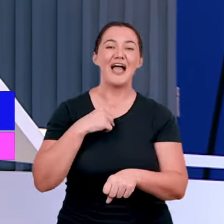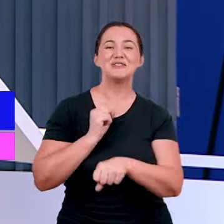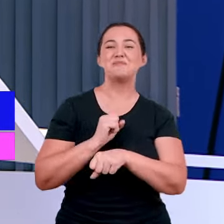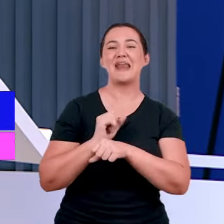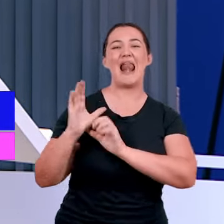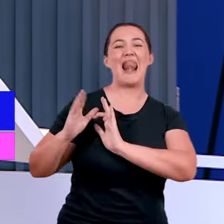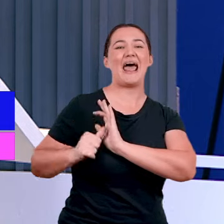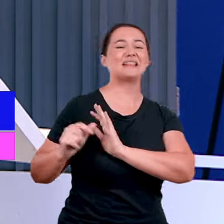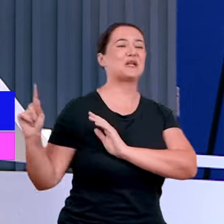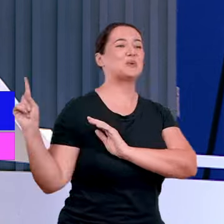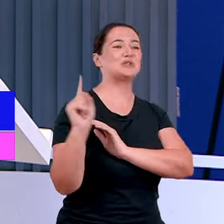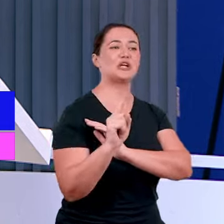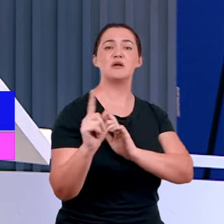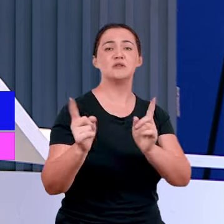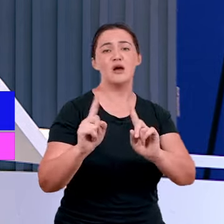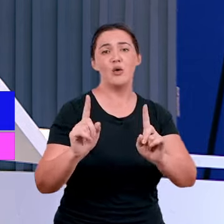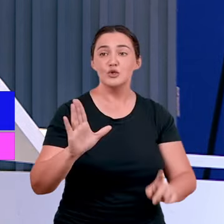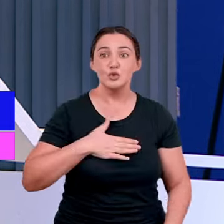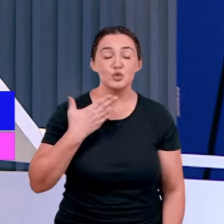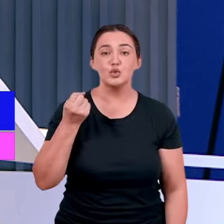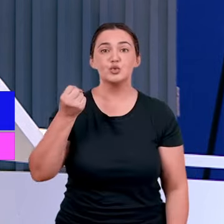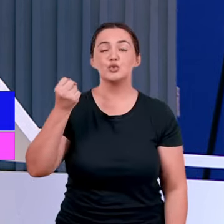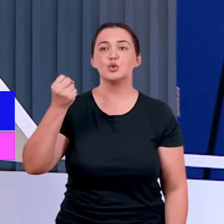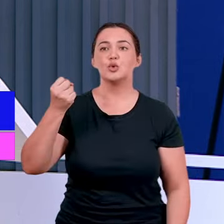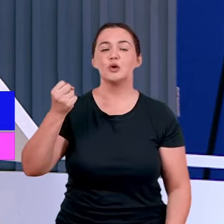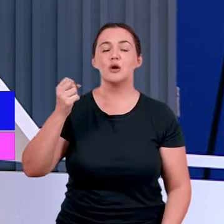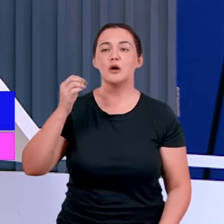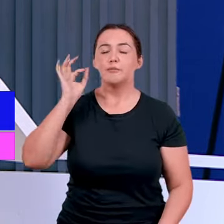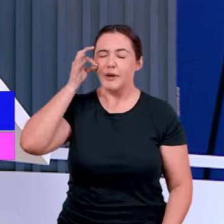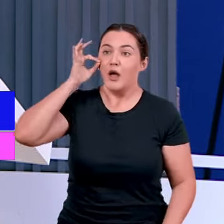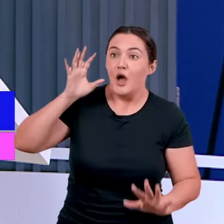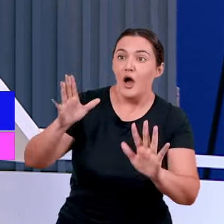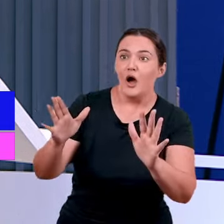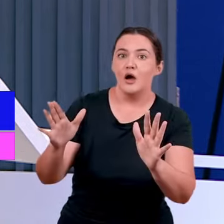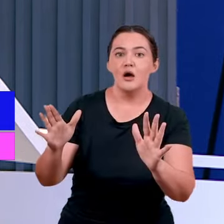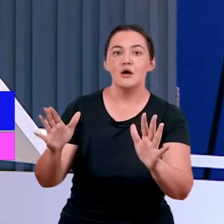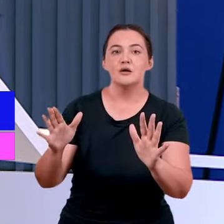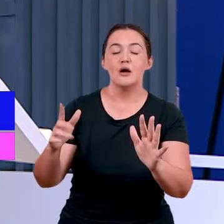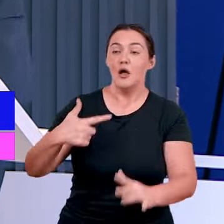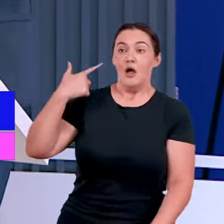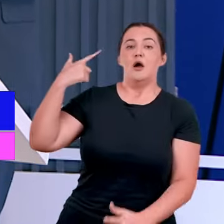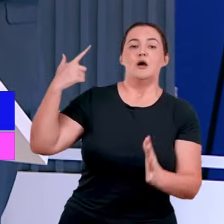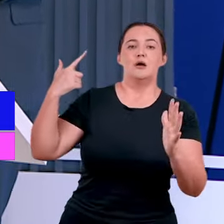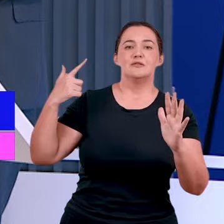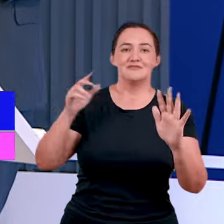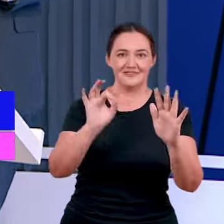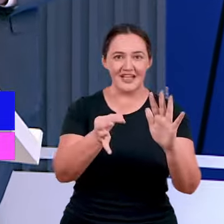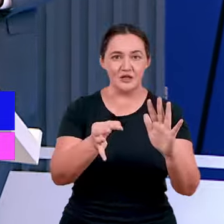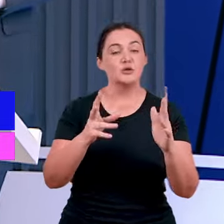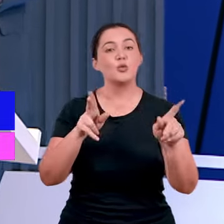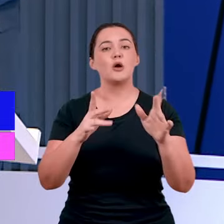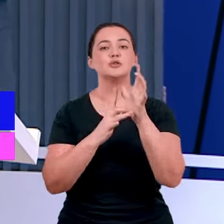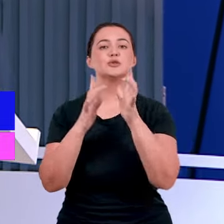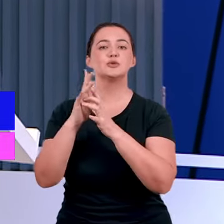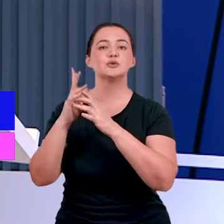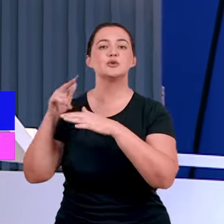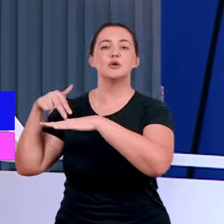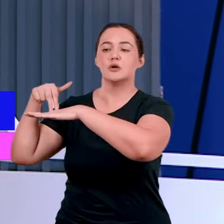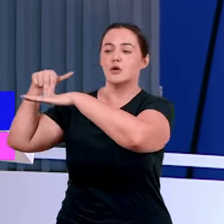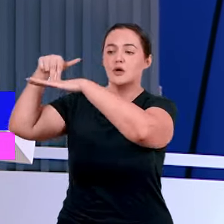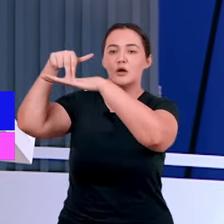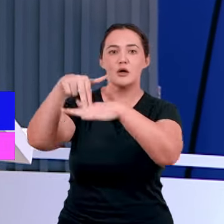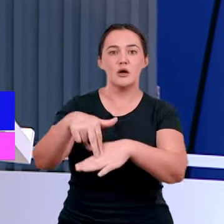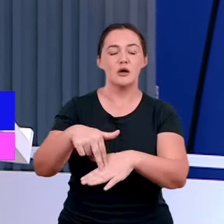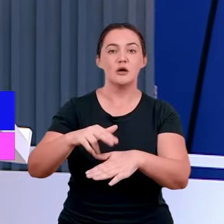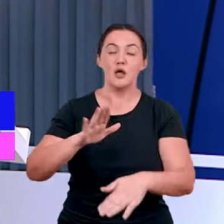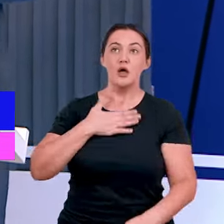toda hora. Não dá para deixar para depois, para daqui semana que vem, o ano que vem. Então, quando eu faço um apelo para você aqui no Arena do Futuro, para você procurar uma igreja, para você